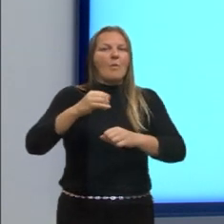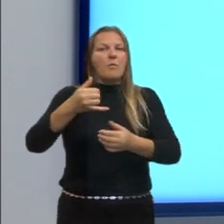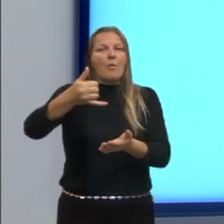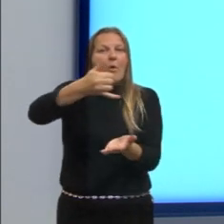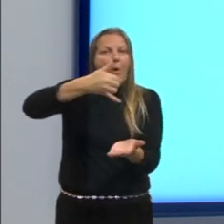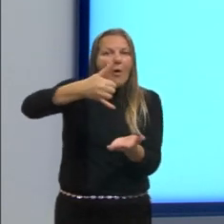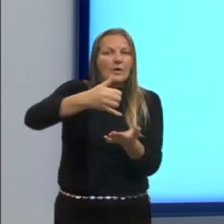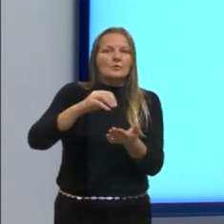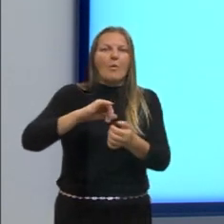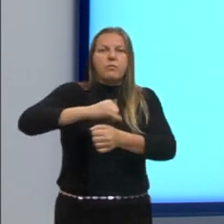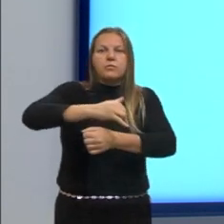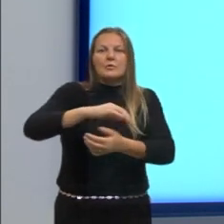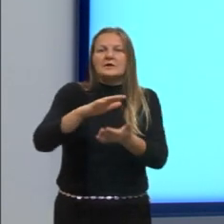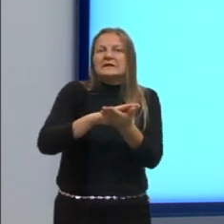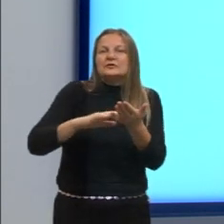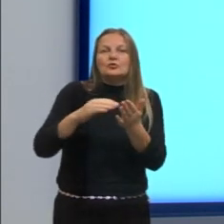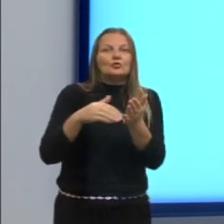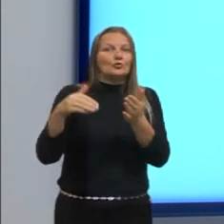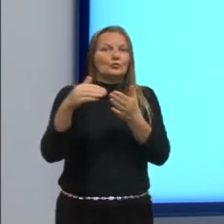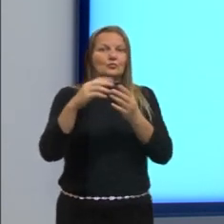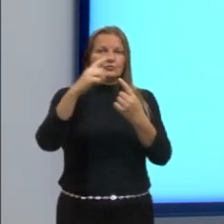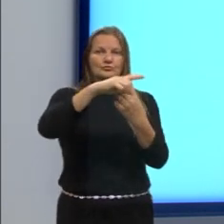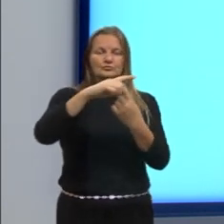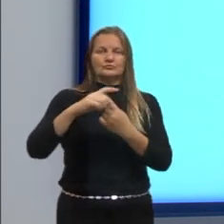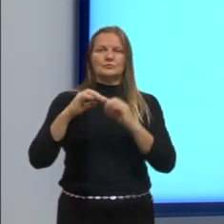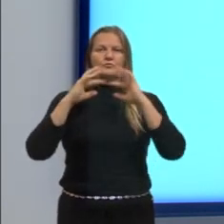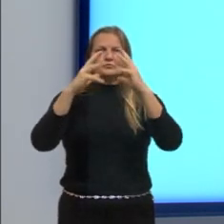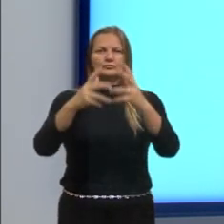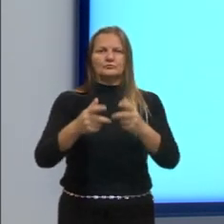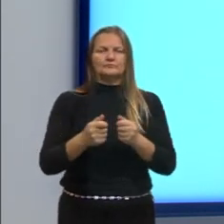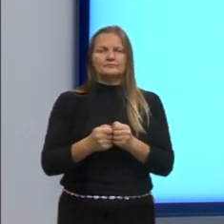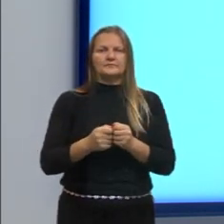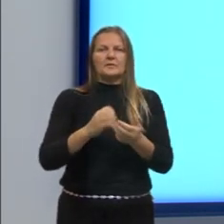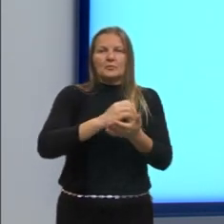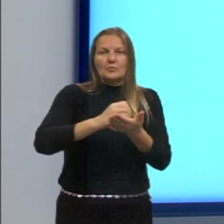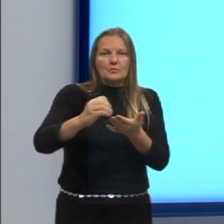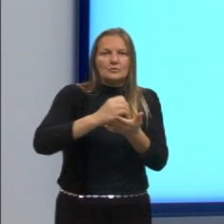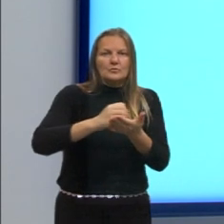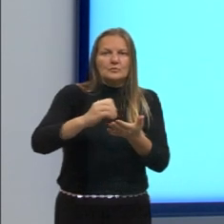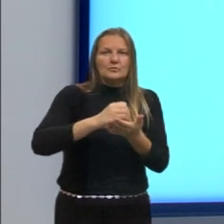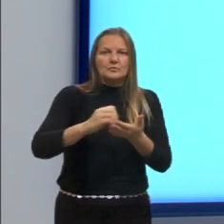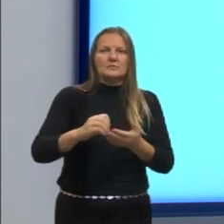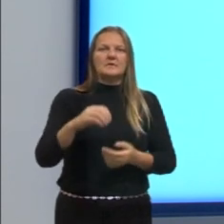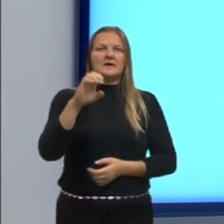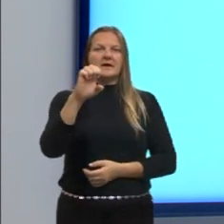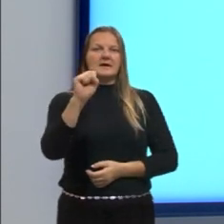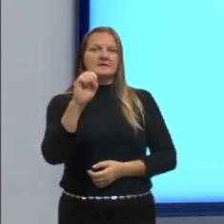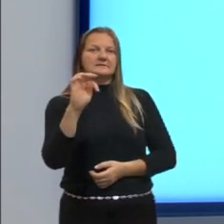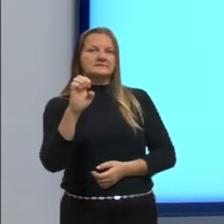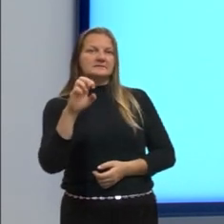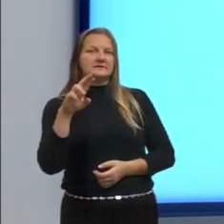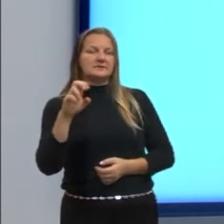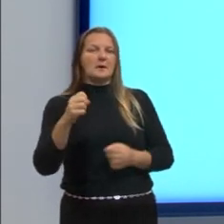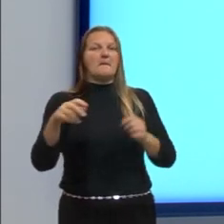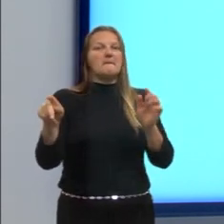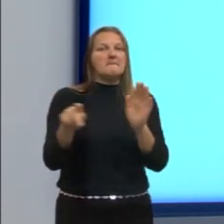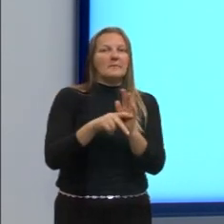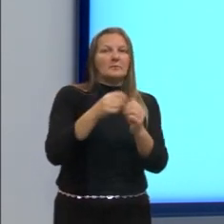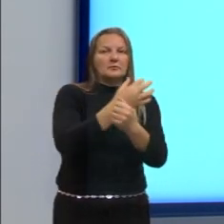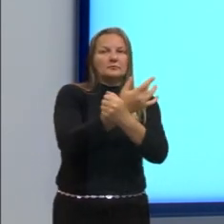os ésteres então eles são elementos orgânicos né são compostos orgânicos derivados dos ácidos